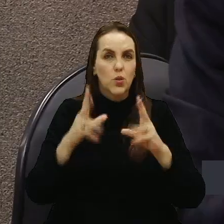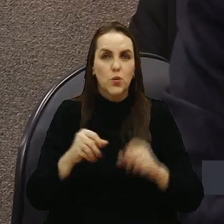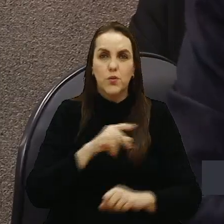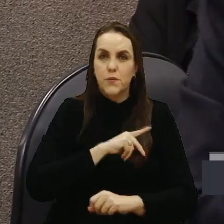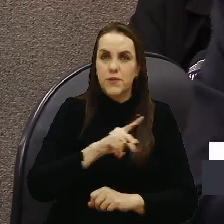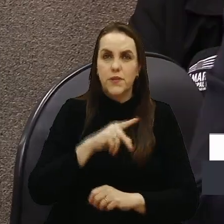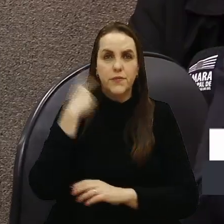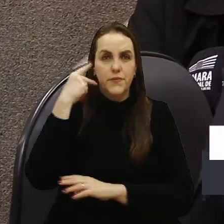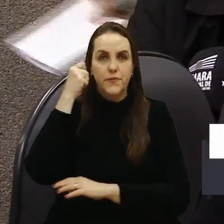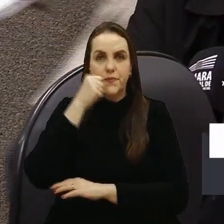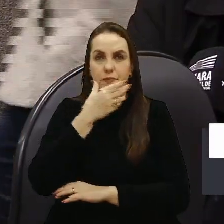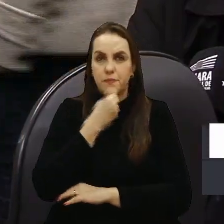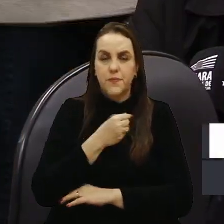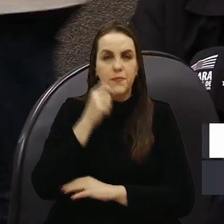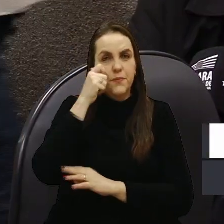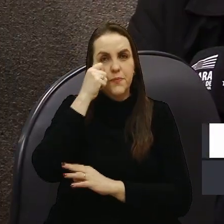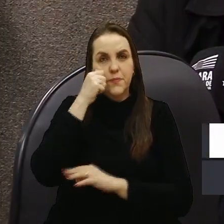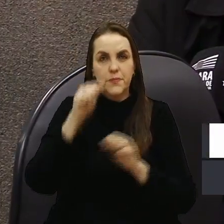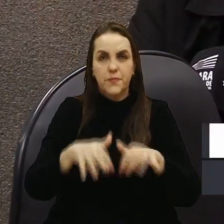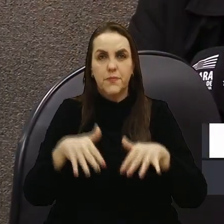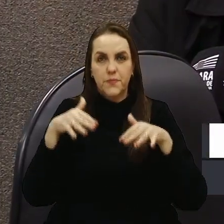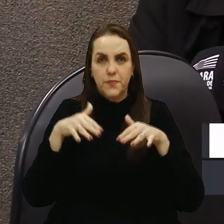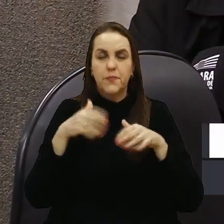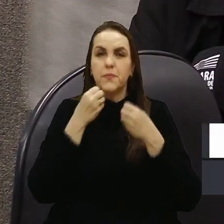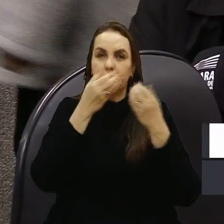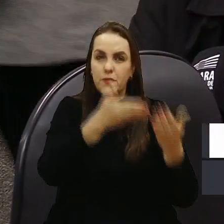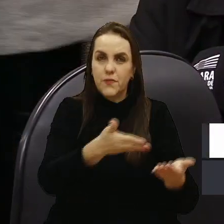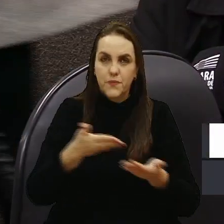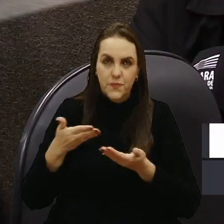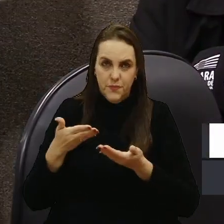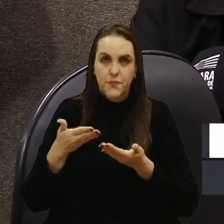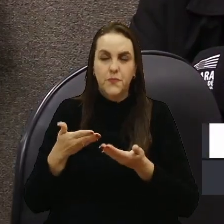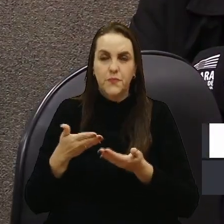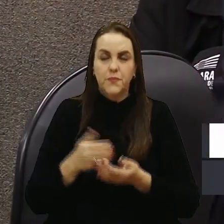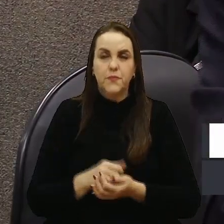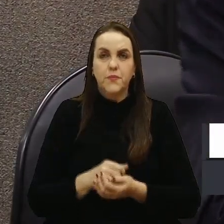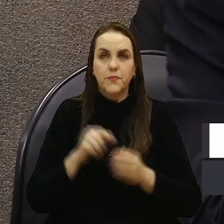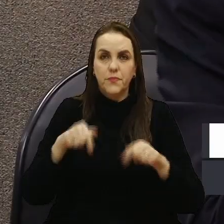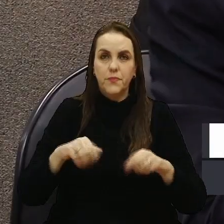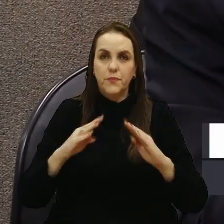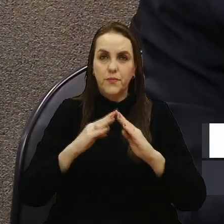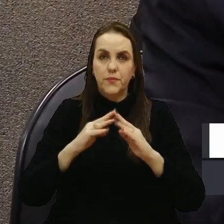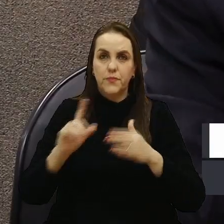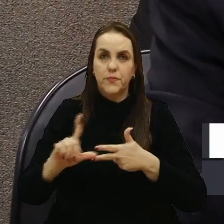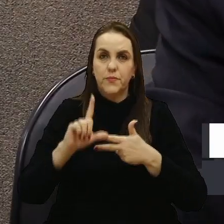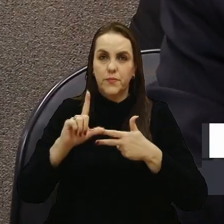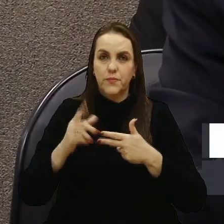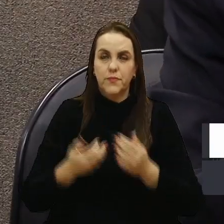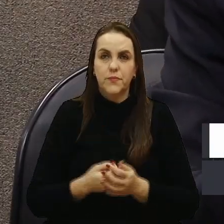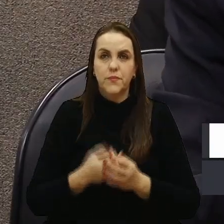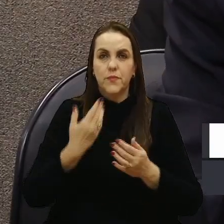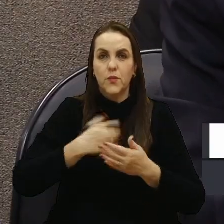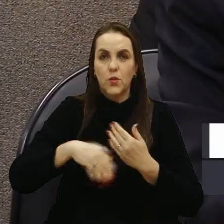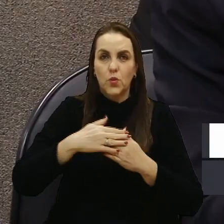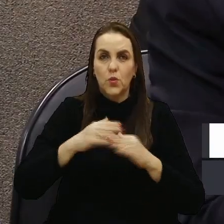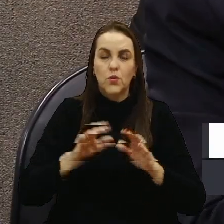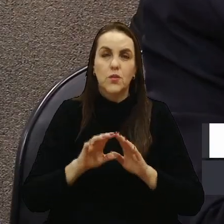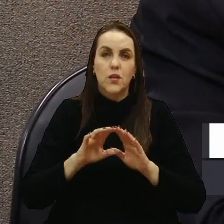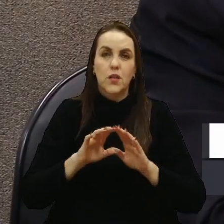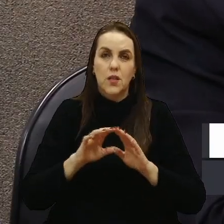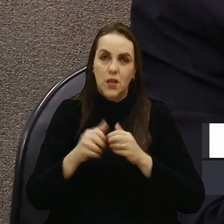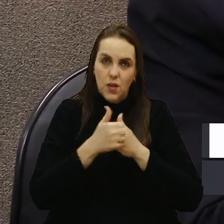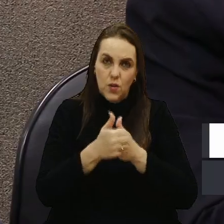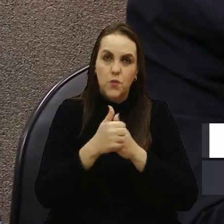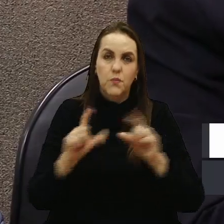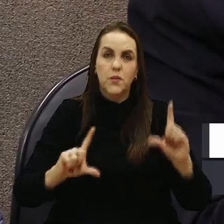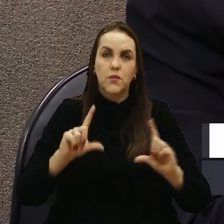que se fazem presentes aqui no plenário, sejam muito bem-vindos a esta Casa Legislativa, aqueles que nos acompanham pela